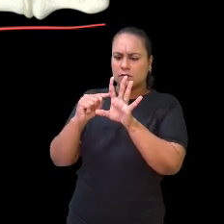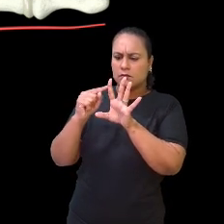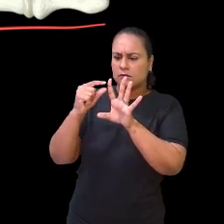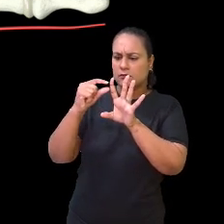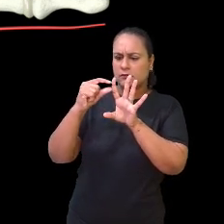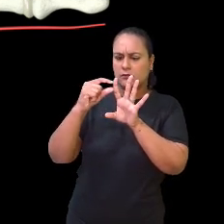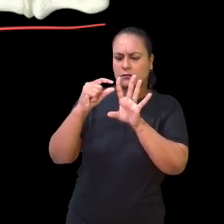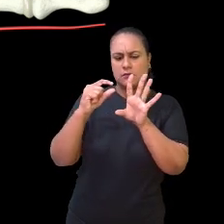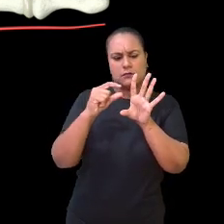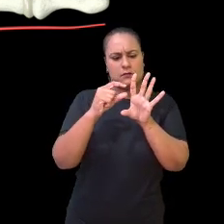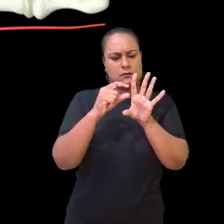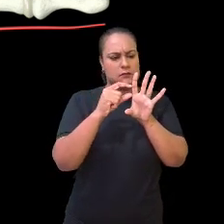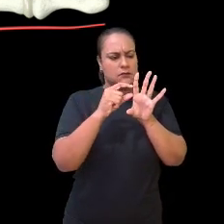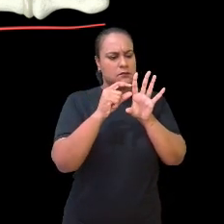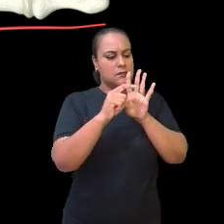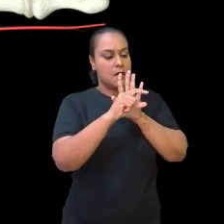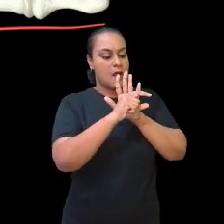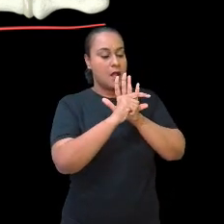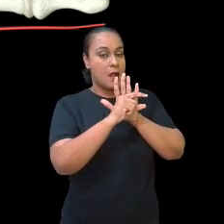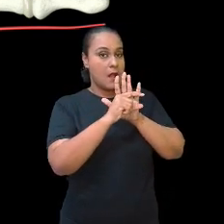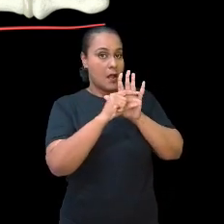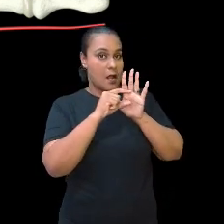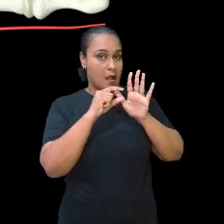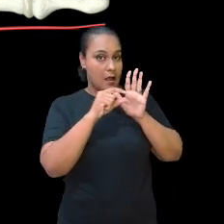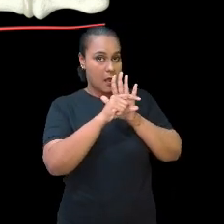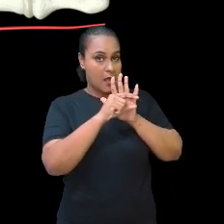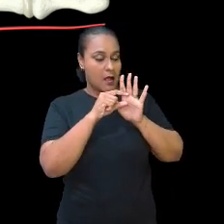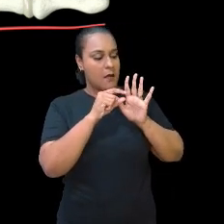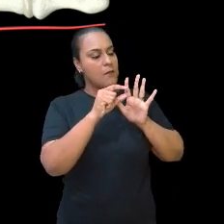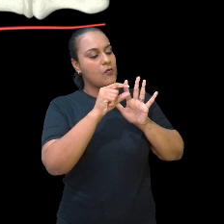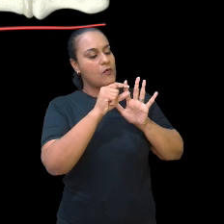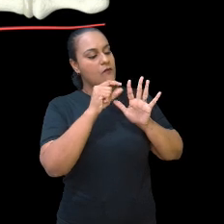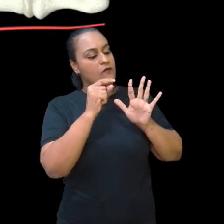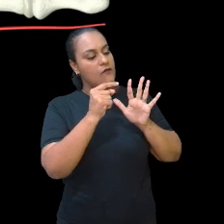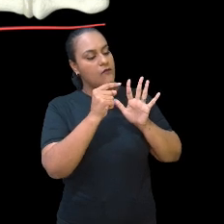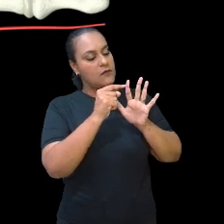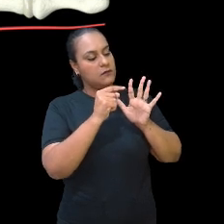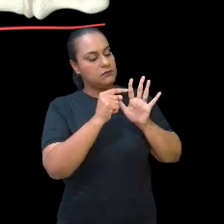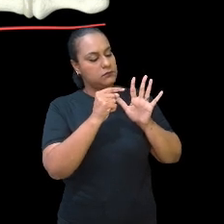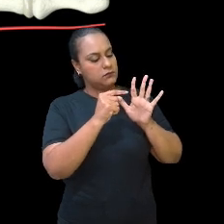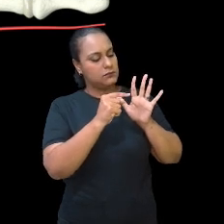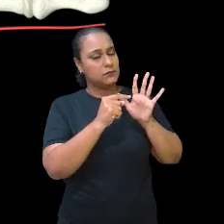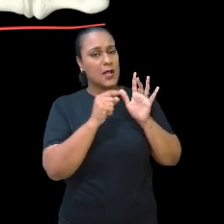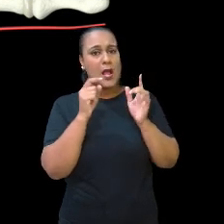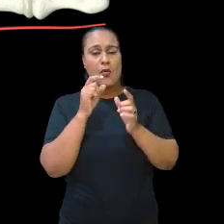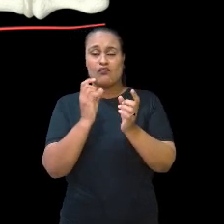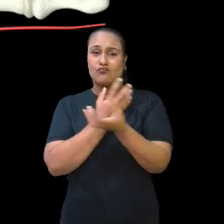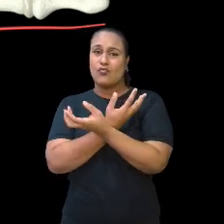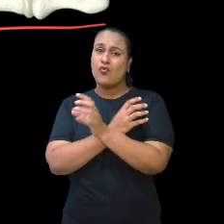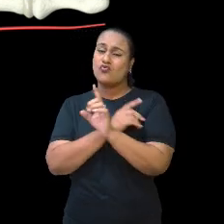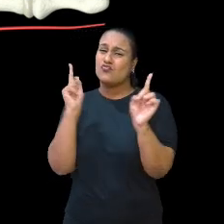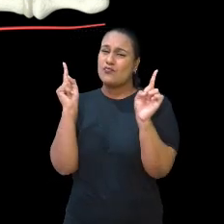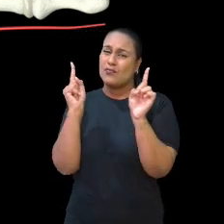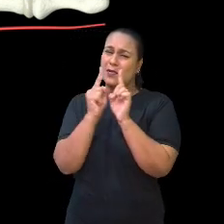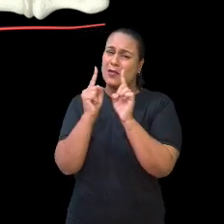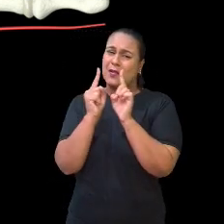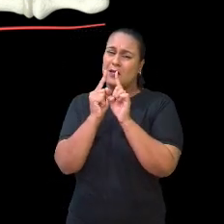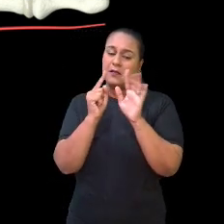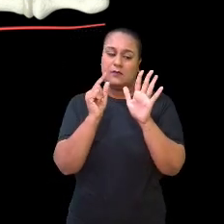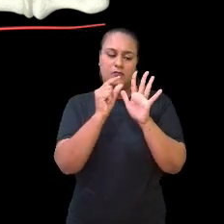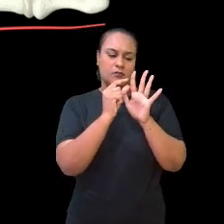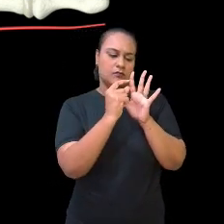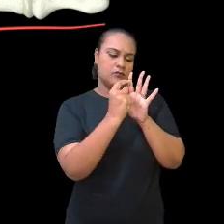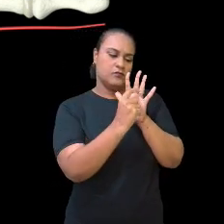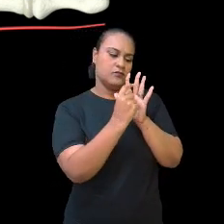exemplo. Os ossos do carpo, as nossas falanges, por exemplo, são ossos pequenos. A gente chama isso de